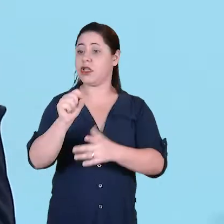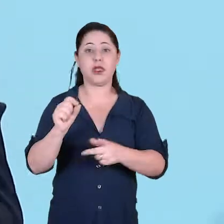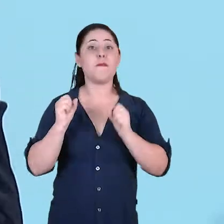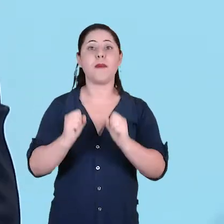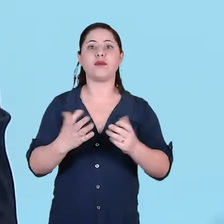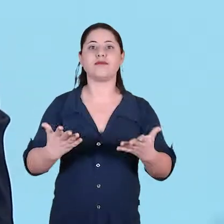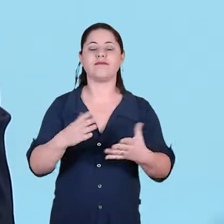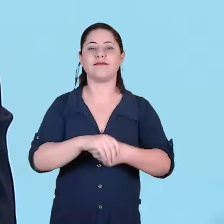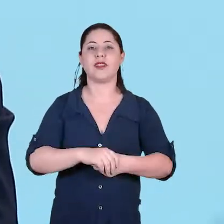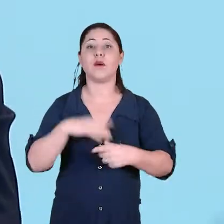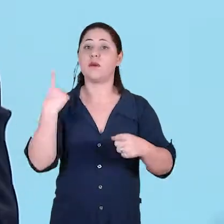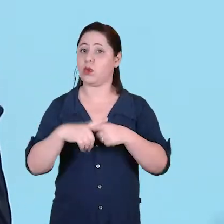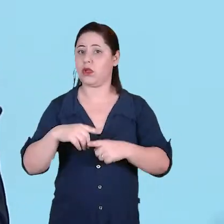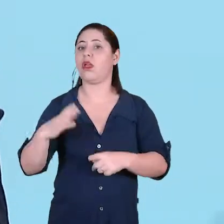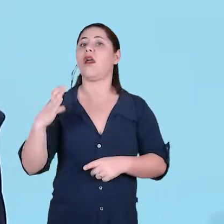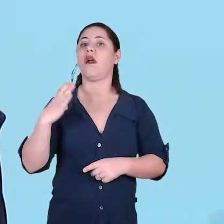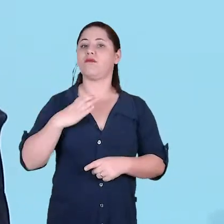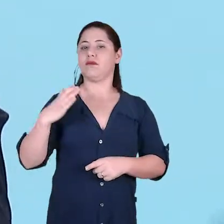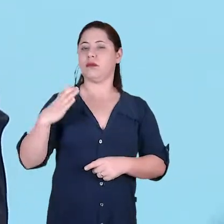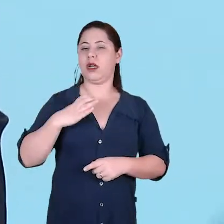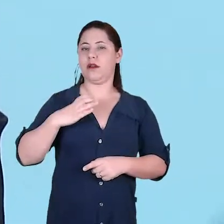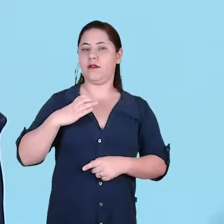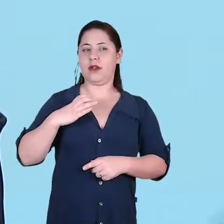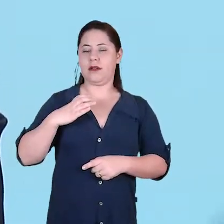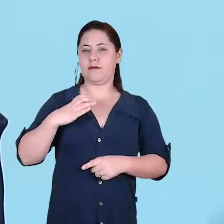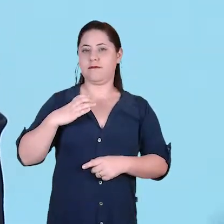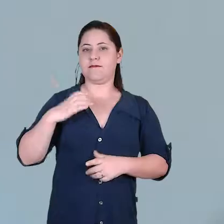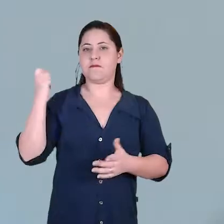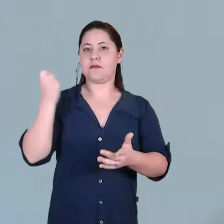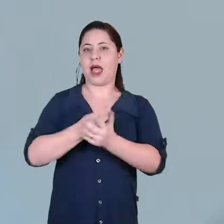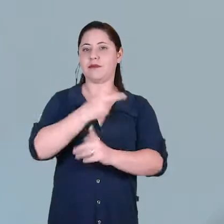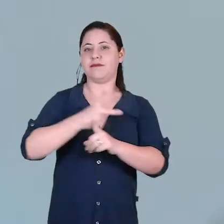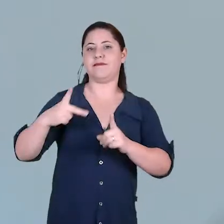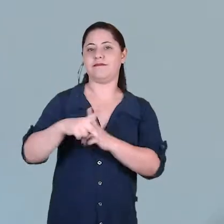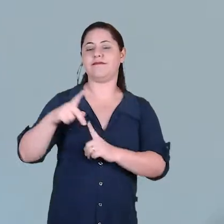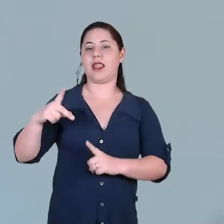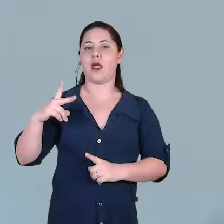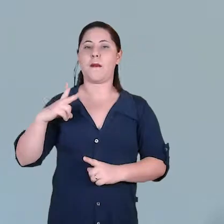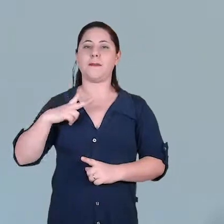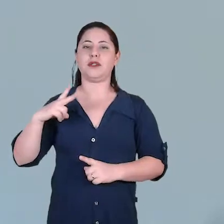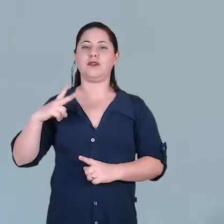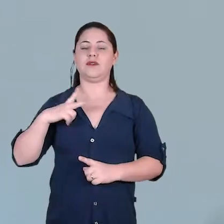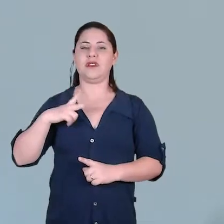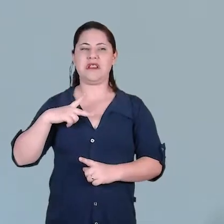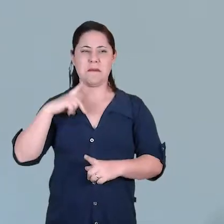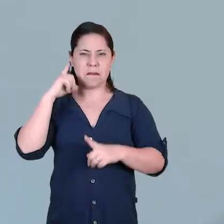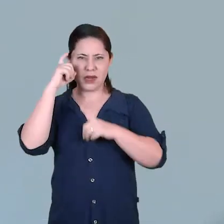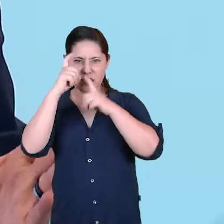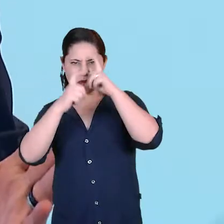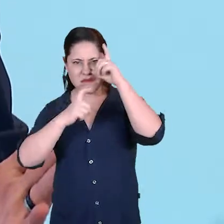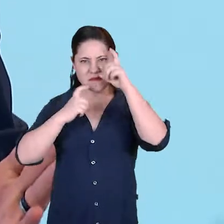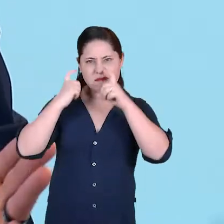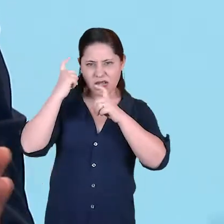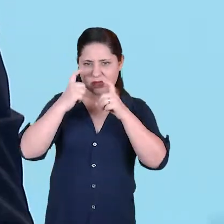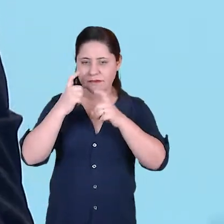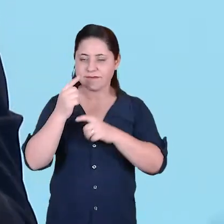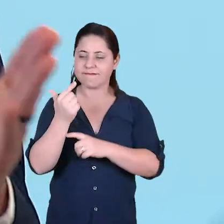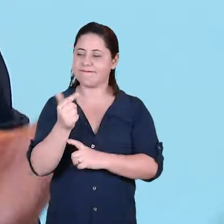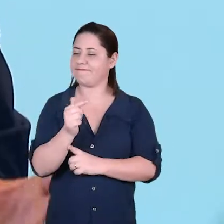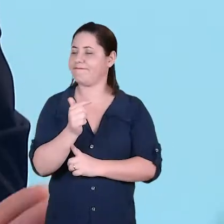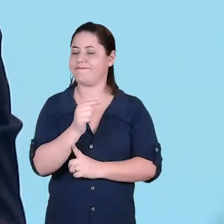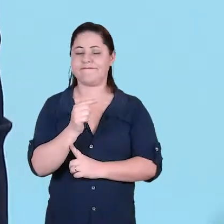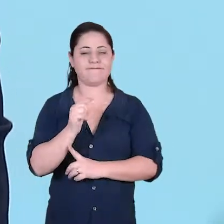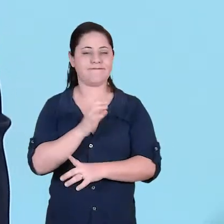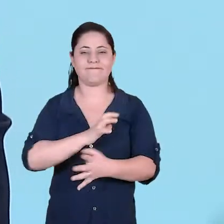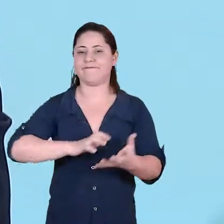Por quê? Porque o rico, ele vai fazer uma previdência privada, né? Ele não está nem preocupado, na verdade, com